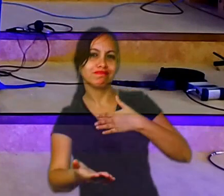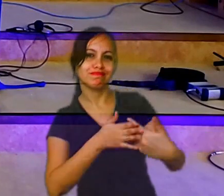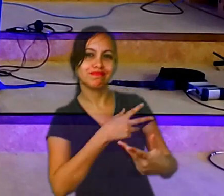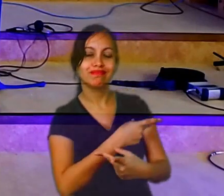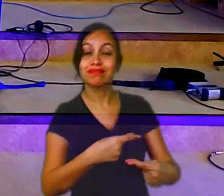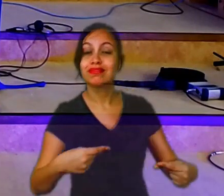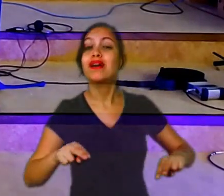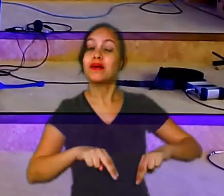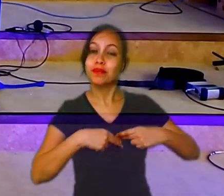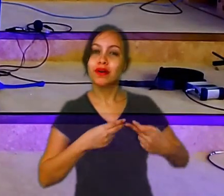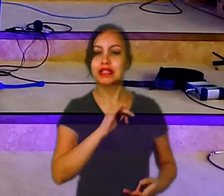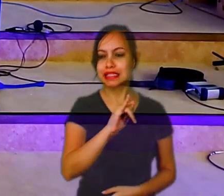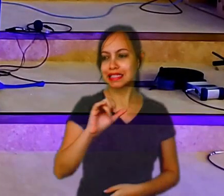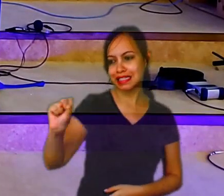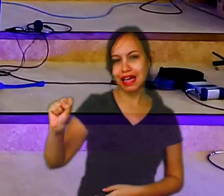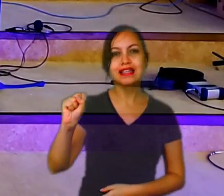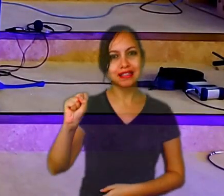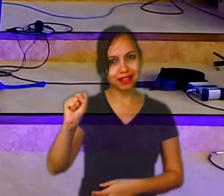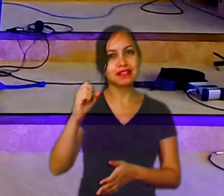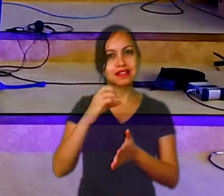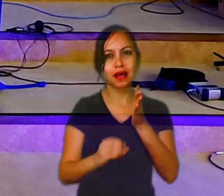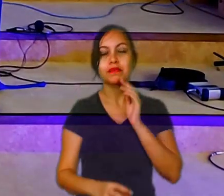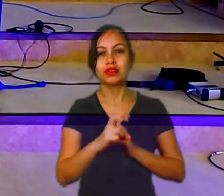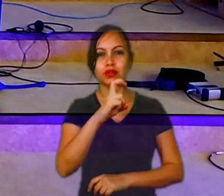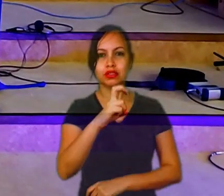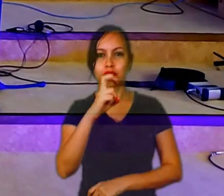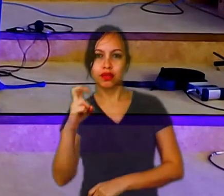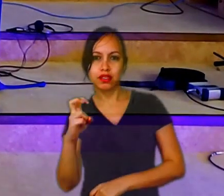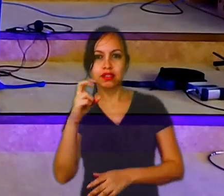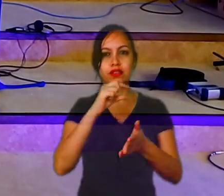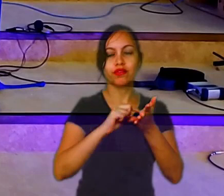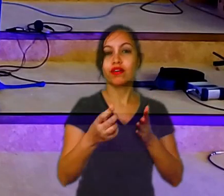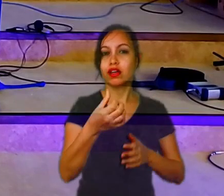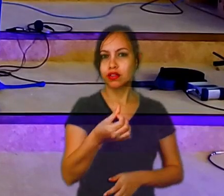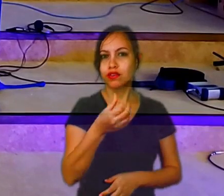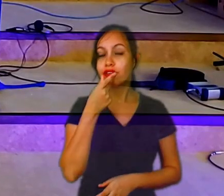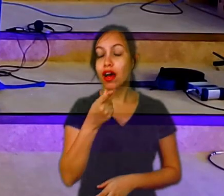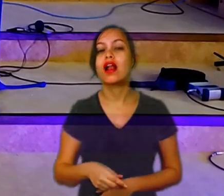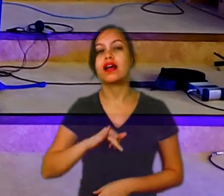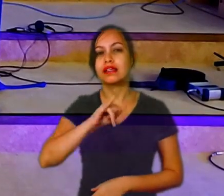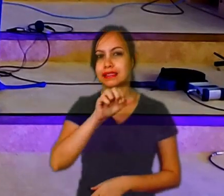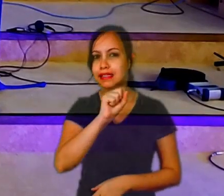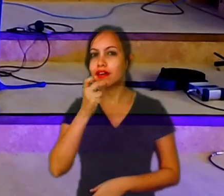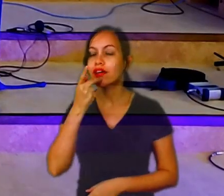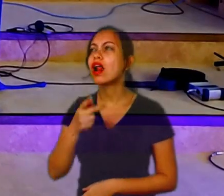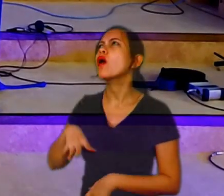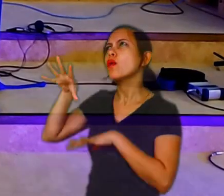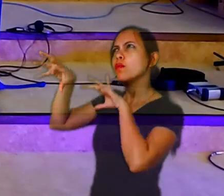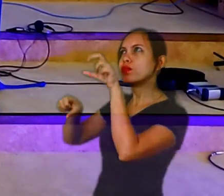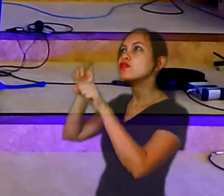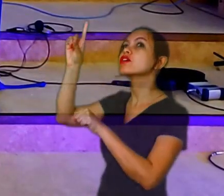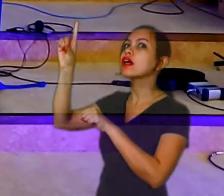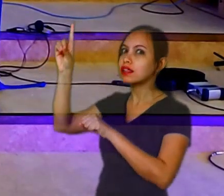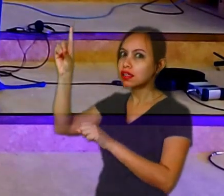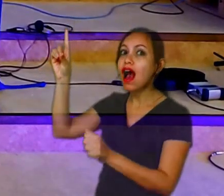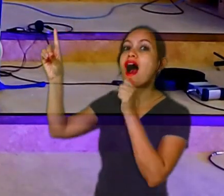Por isso, em Isaías 55, verso 6, Isaías diz: buscai o Senhor enquanto se